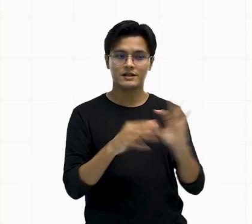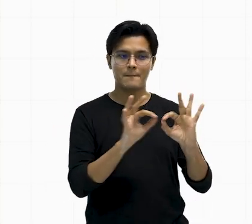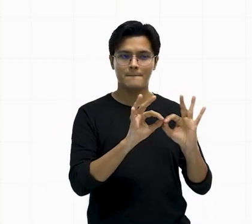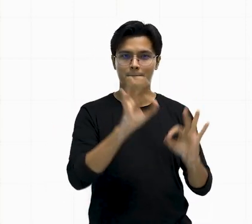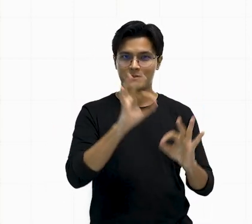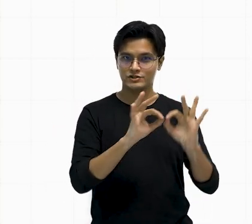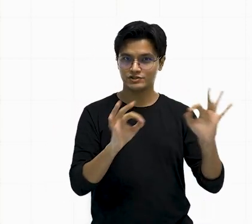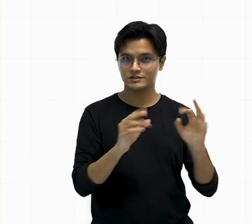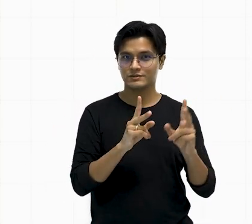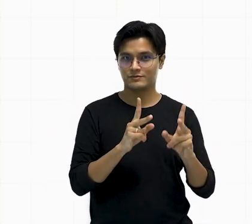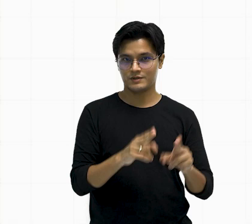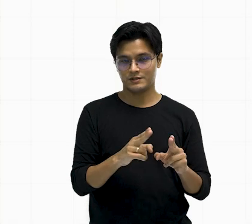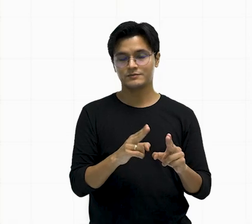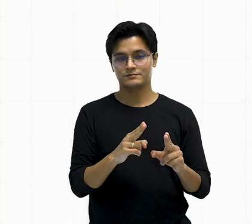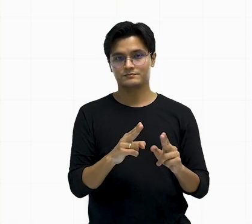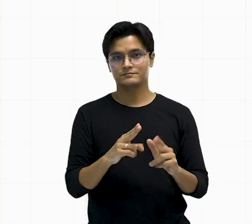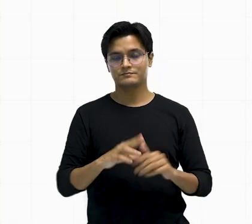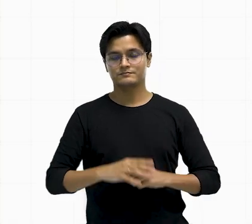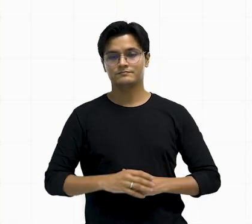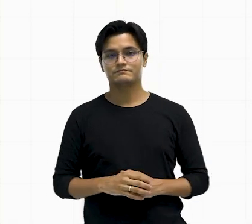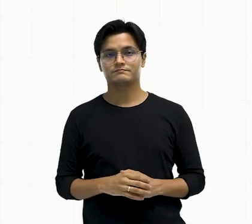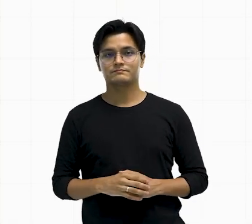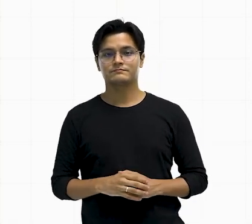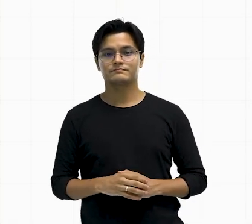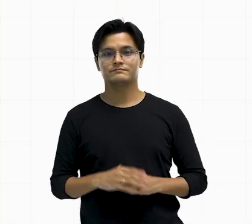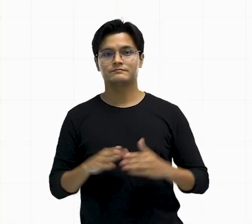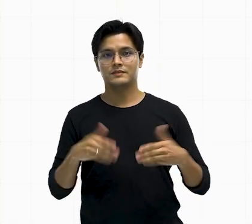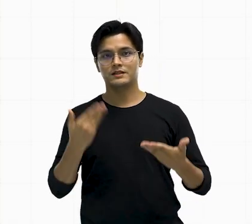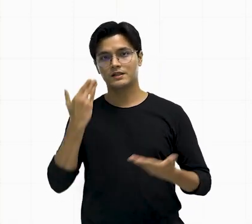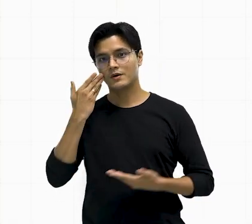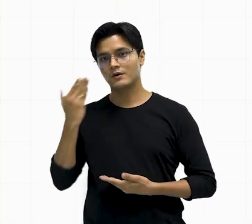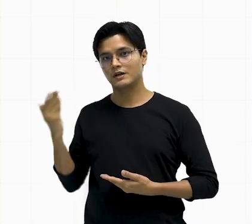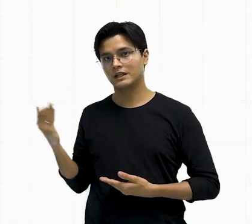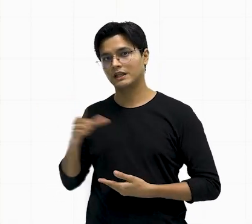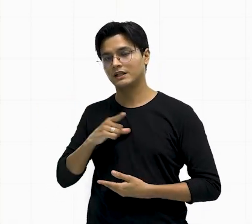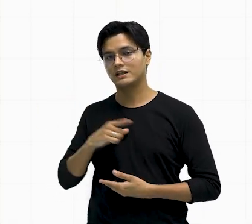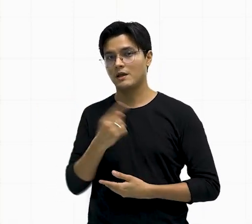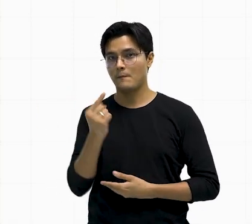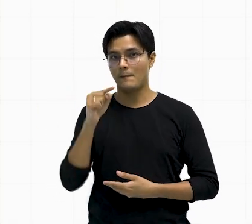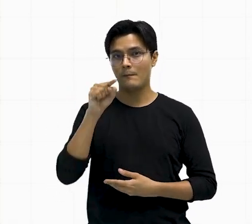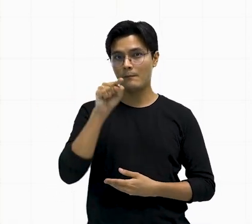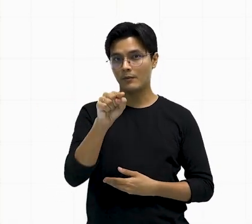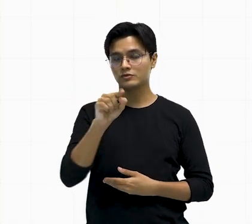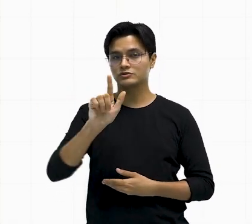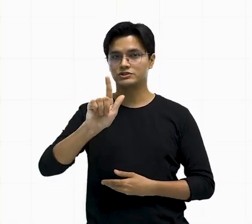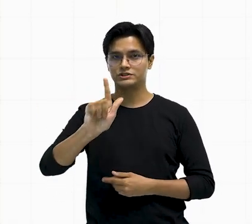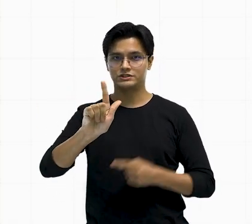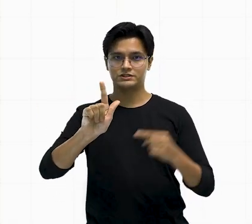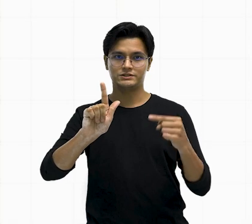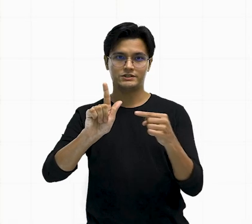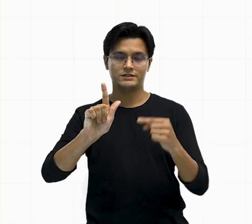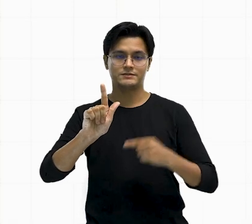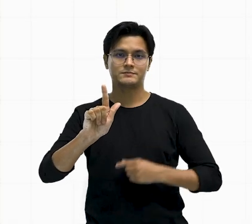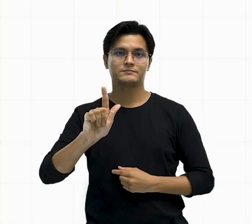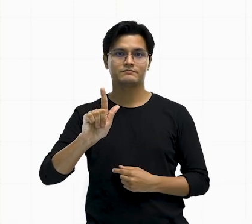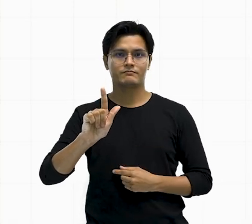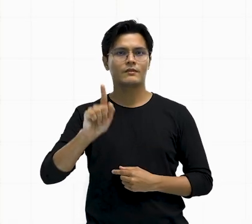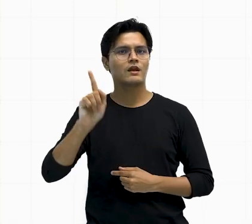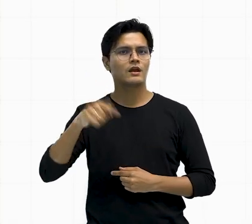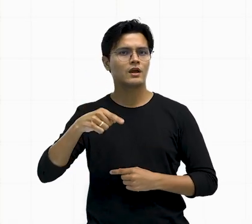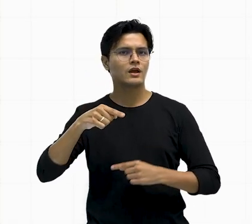iguais, beleza? E aí nós temos aqui, no caso, o ponto G, onde esse ponto G